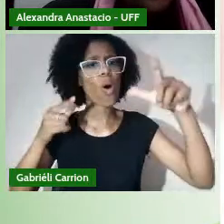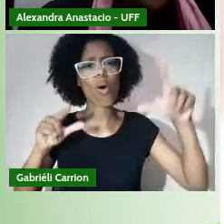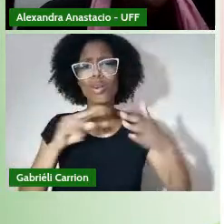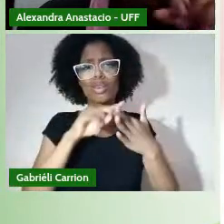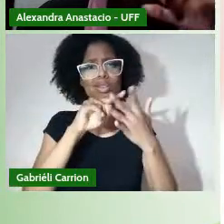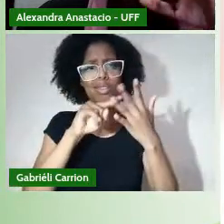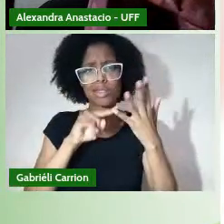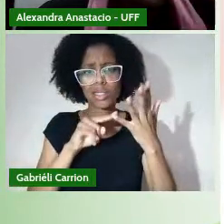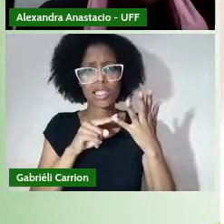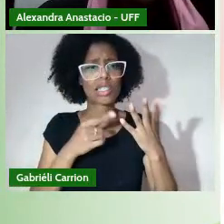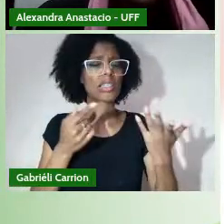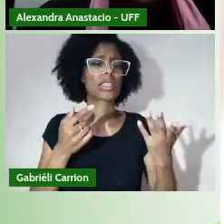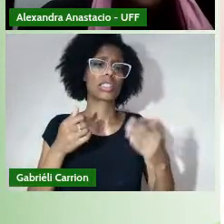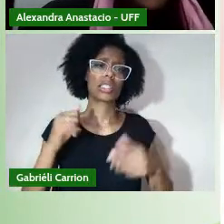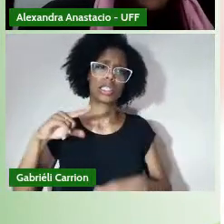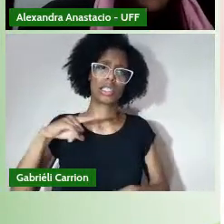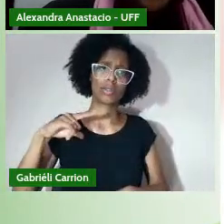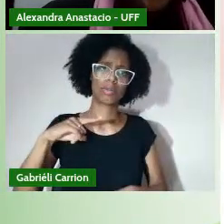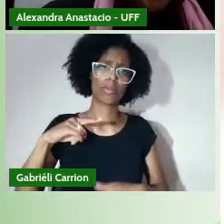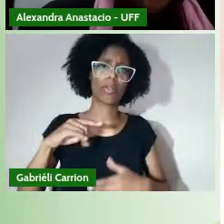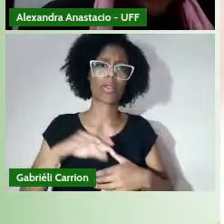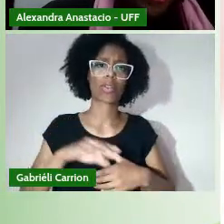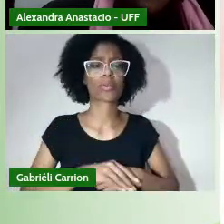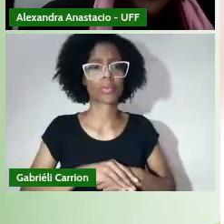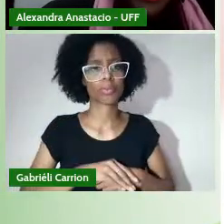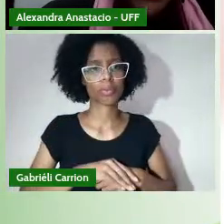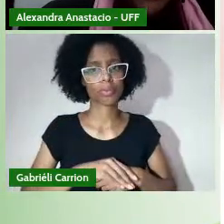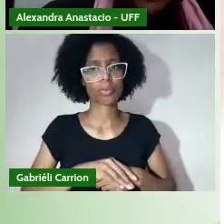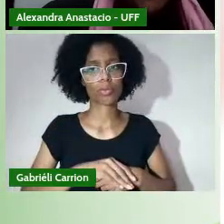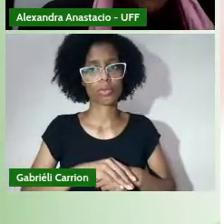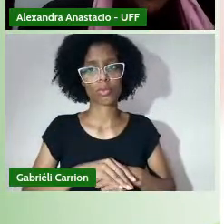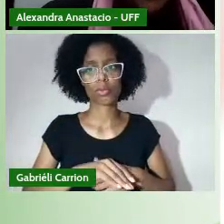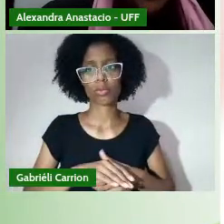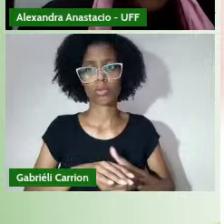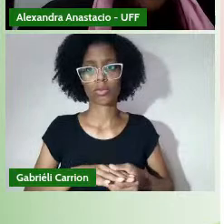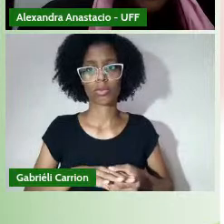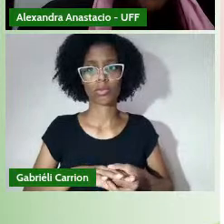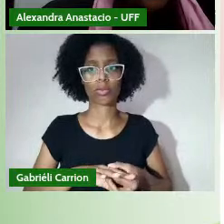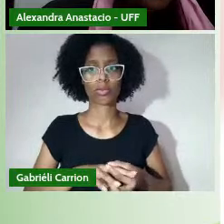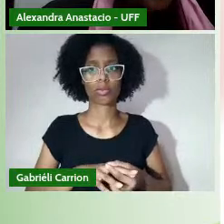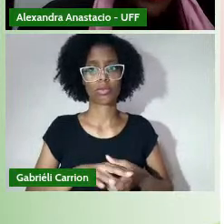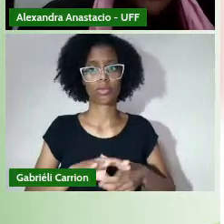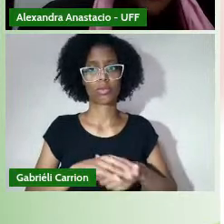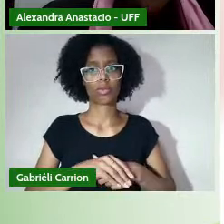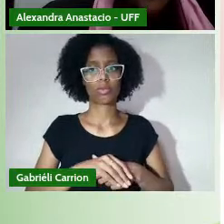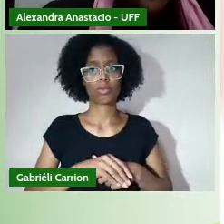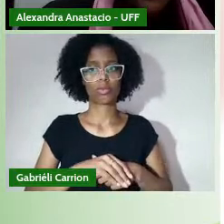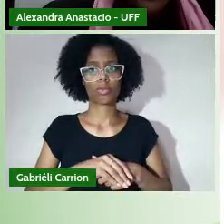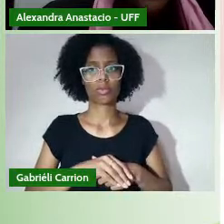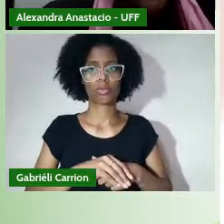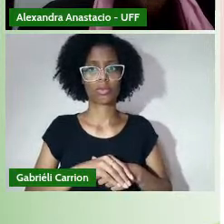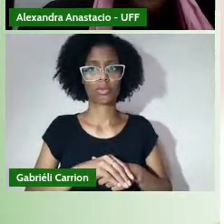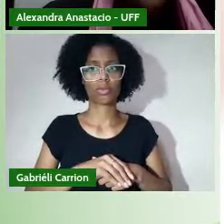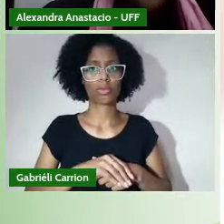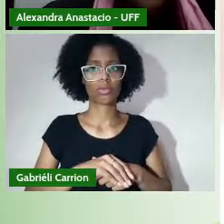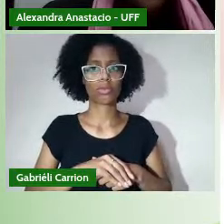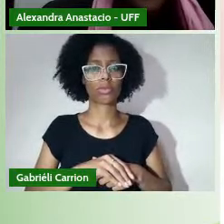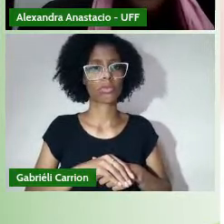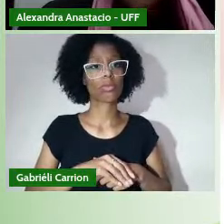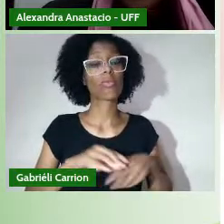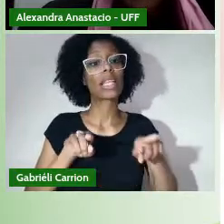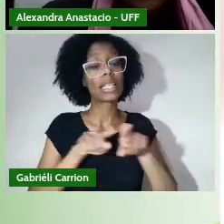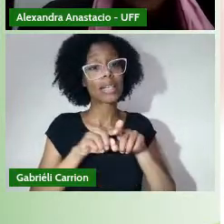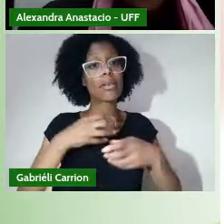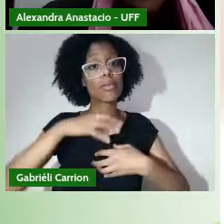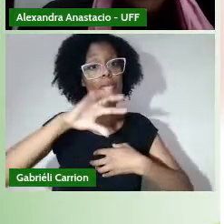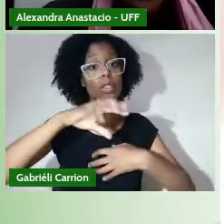a gênero, que eu acompanho bastante. Mas a gente, quando pensa em empatia, a gente pensa